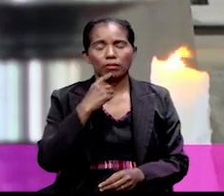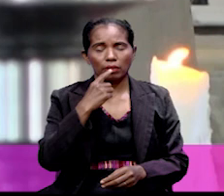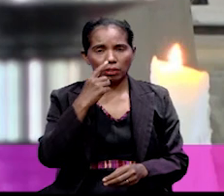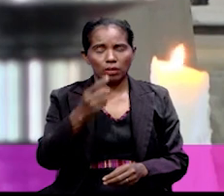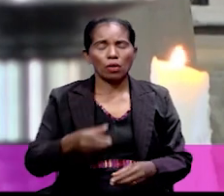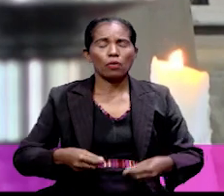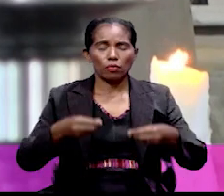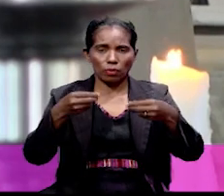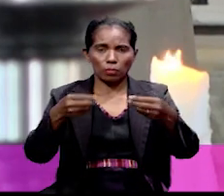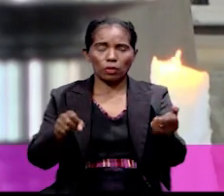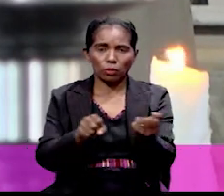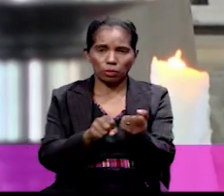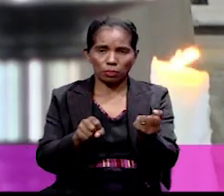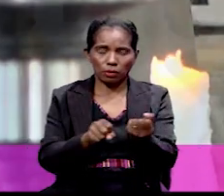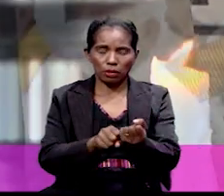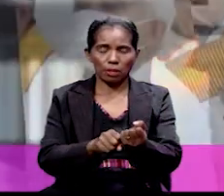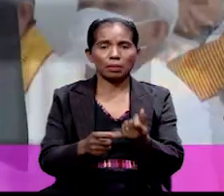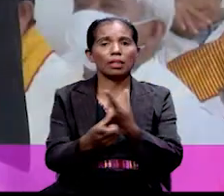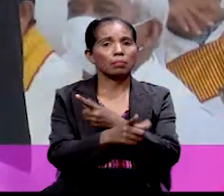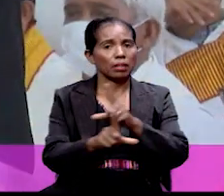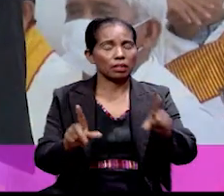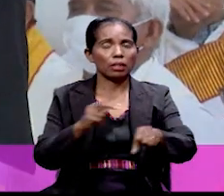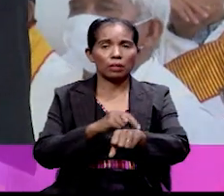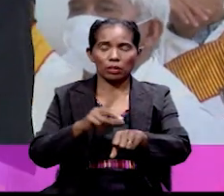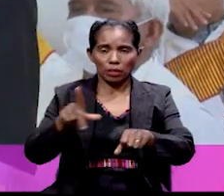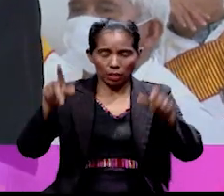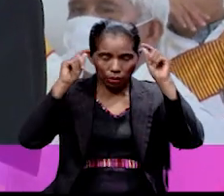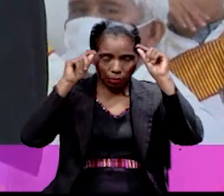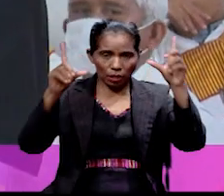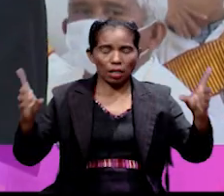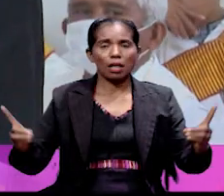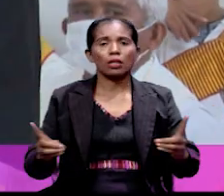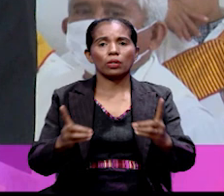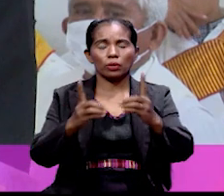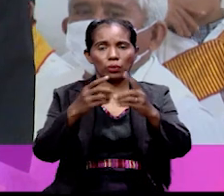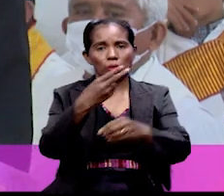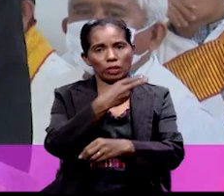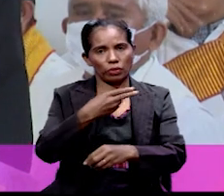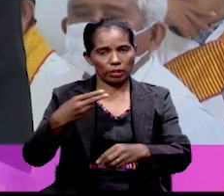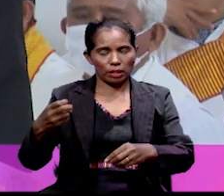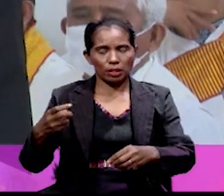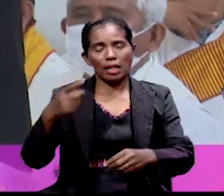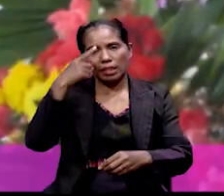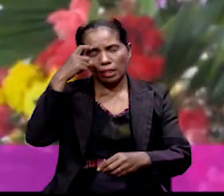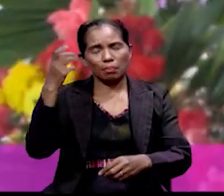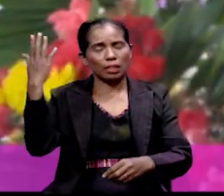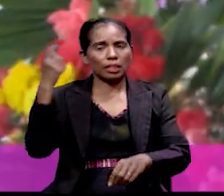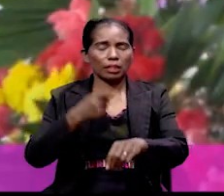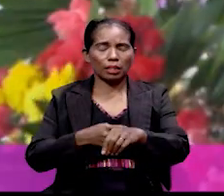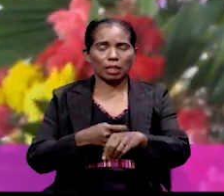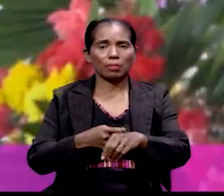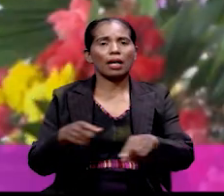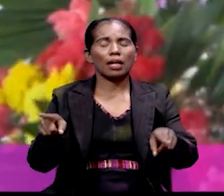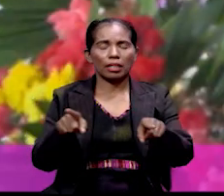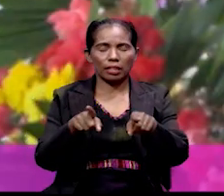formos na contribuição à luta à libertação nacional Timor-Leste nian hasor invasor Indonésia. Também é momento luta Matebian Hanesan